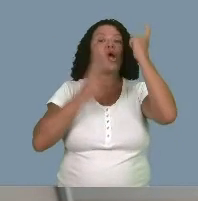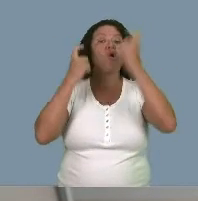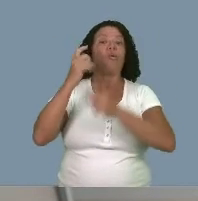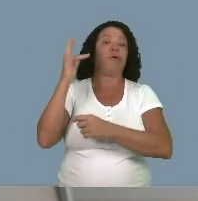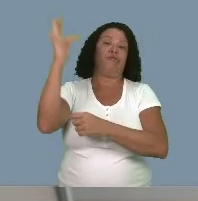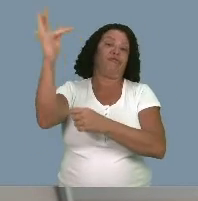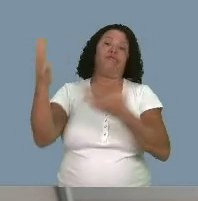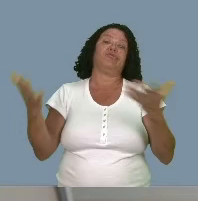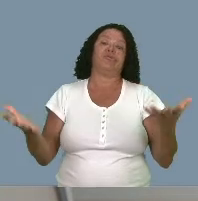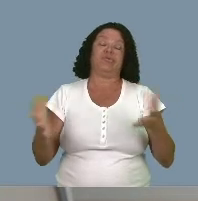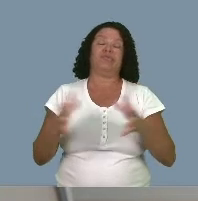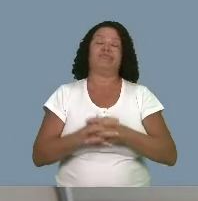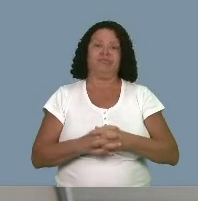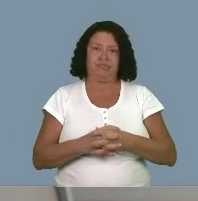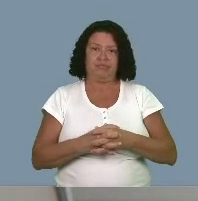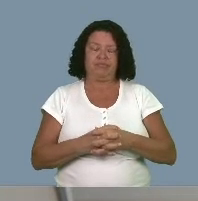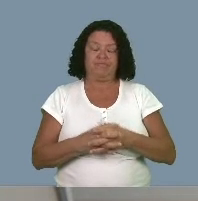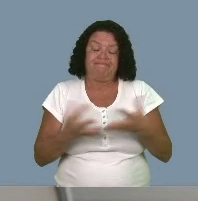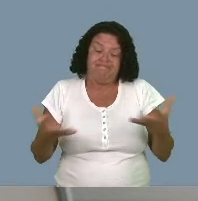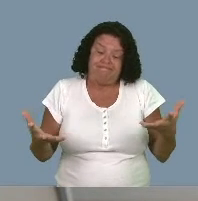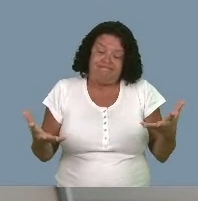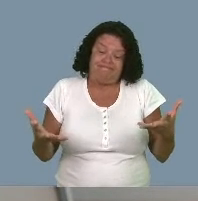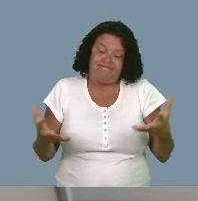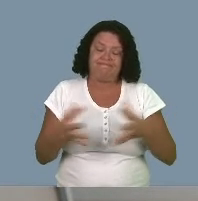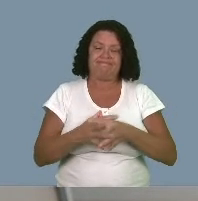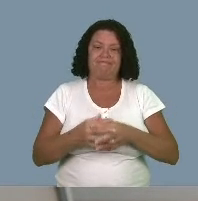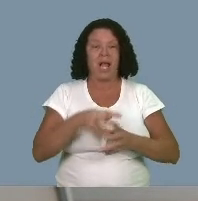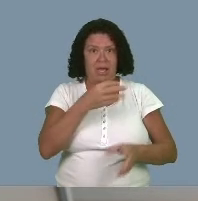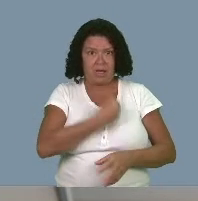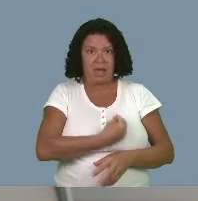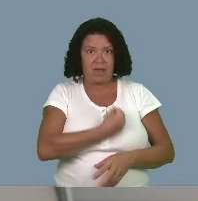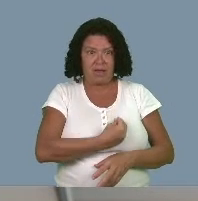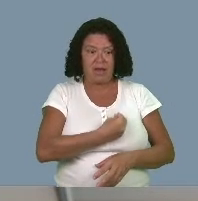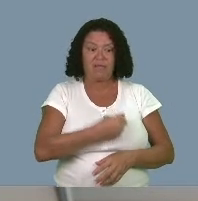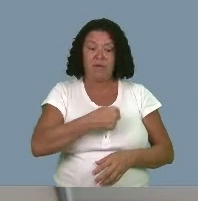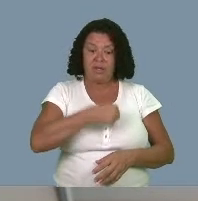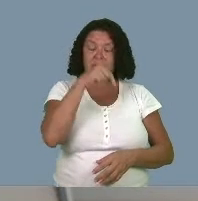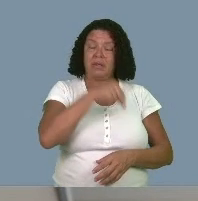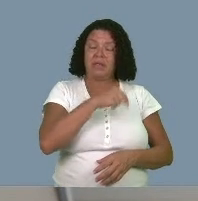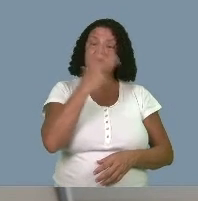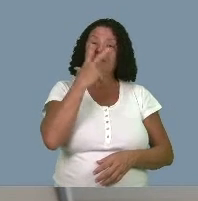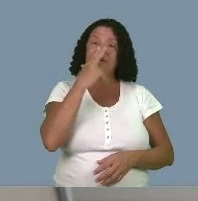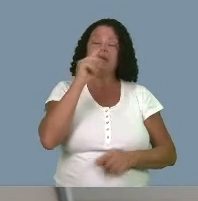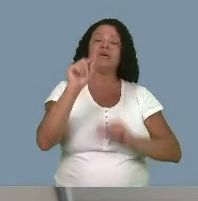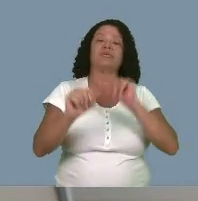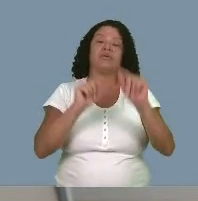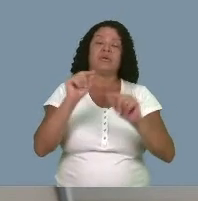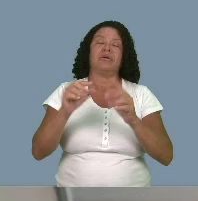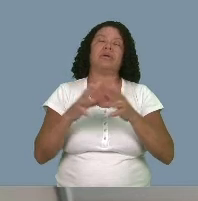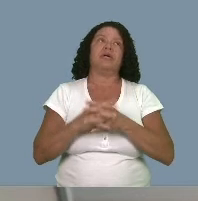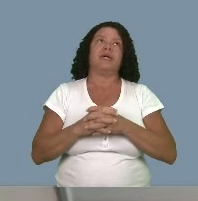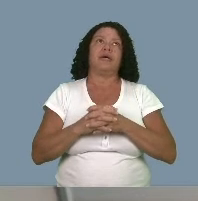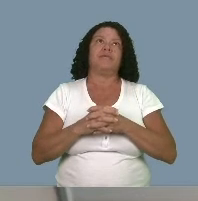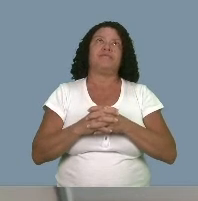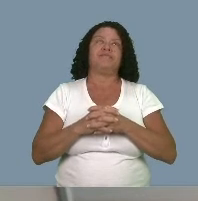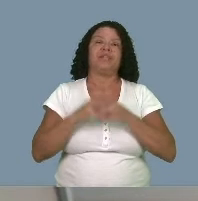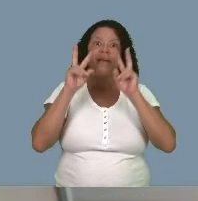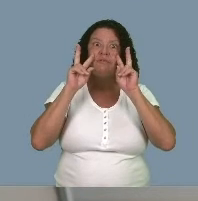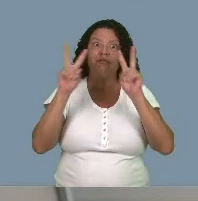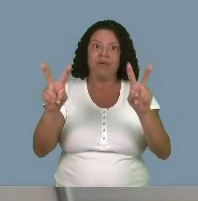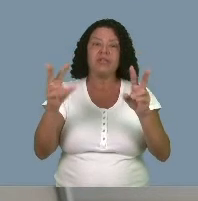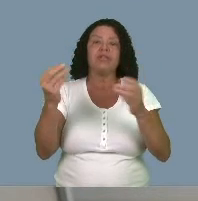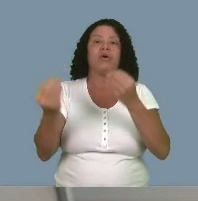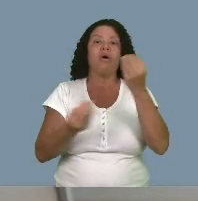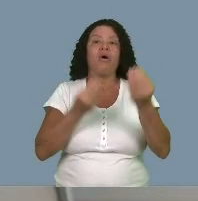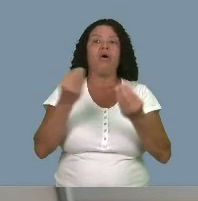futuro. Então, a vida ela parece que está sendo enxergada como uma